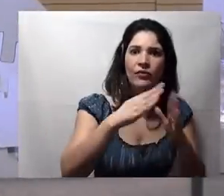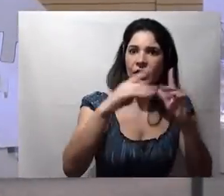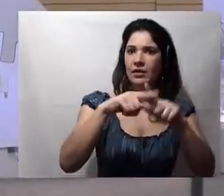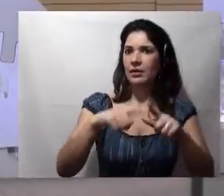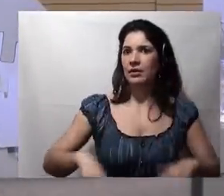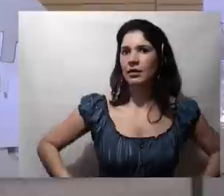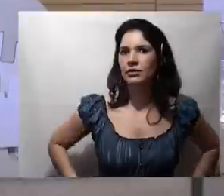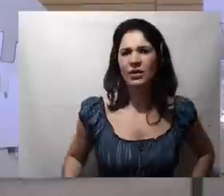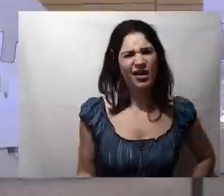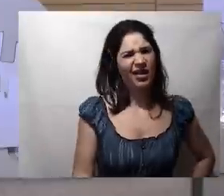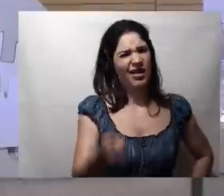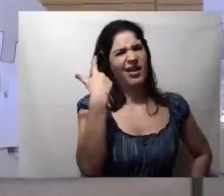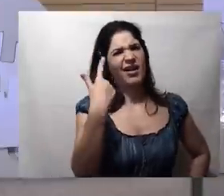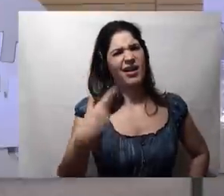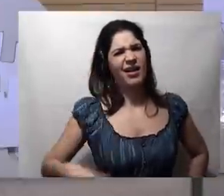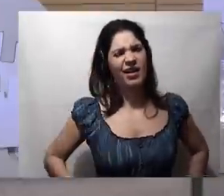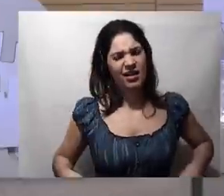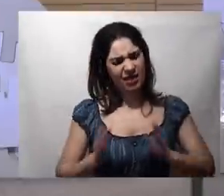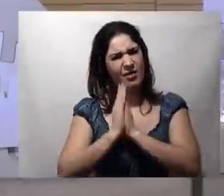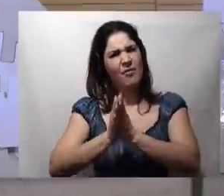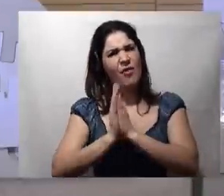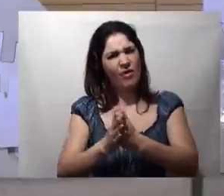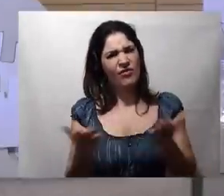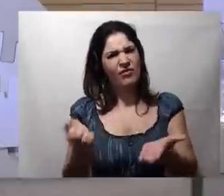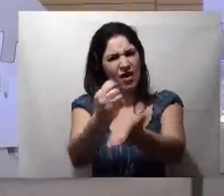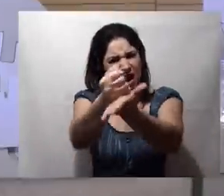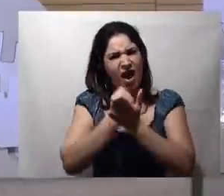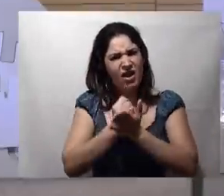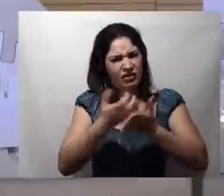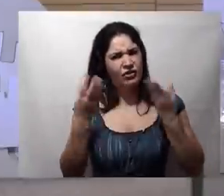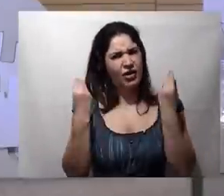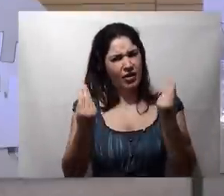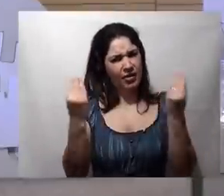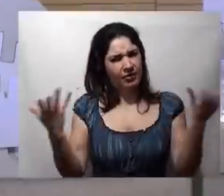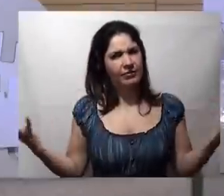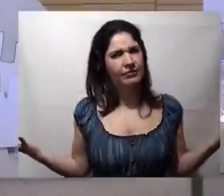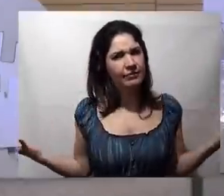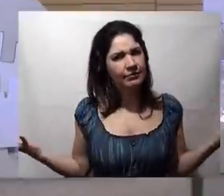na oitava ajuda aí gente boa